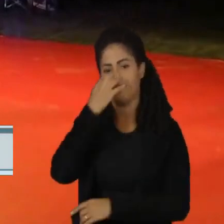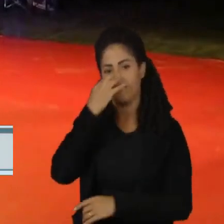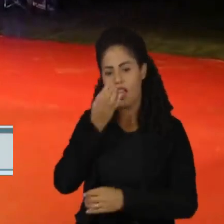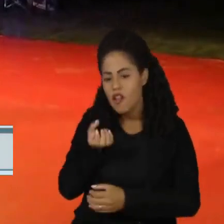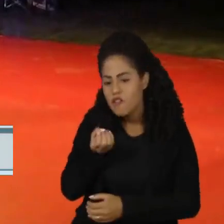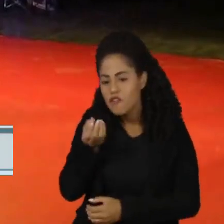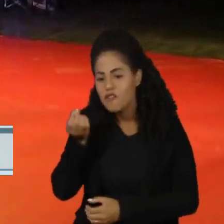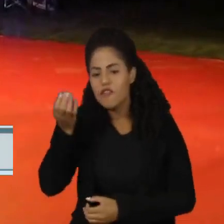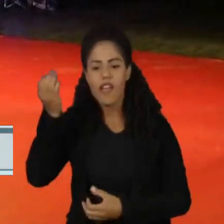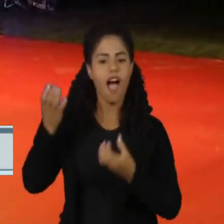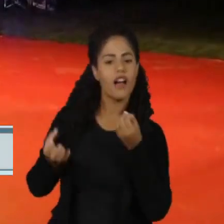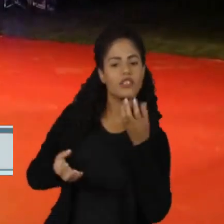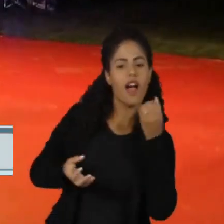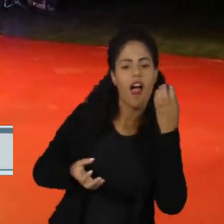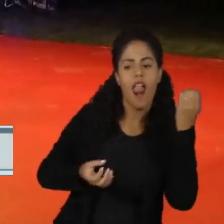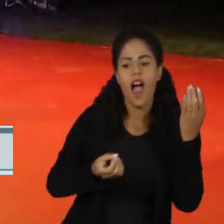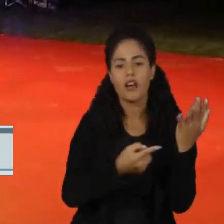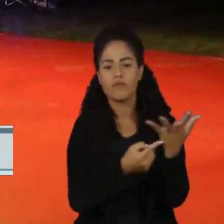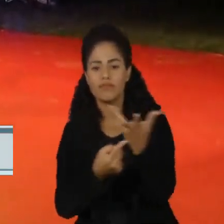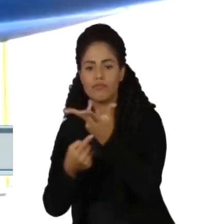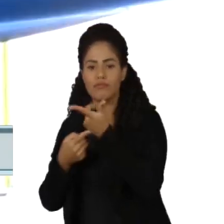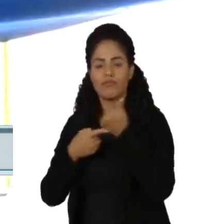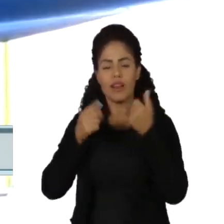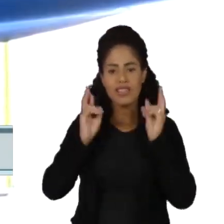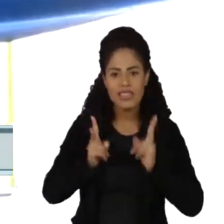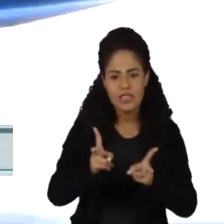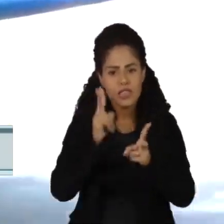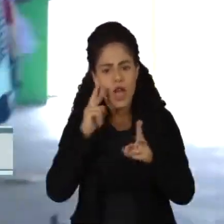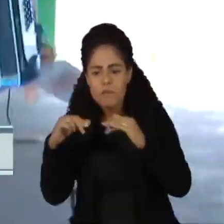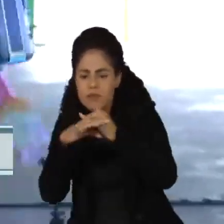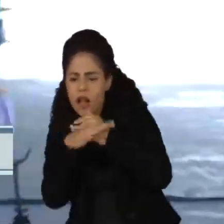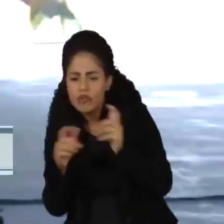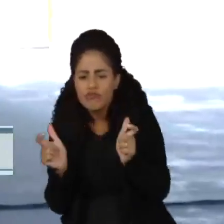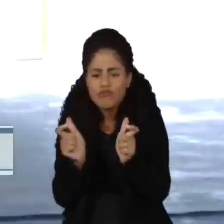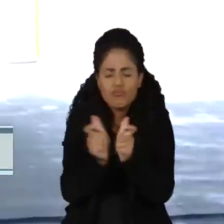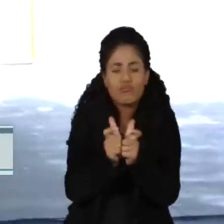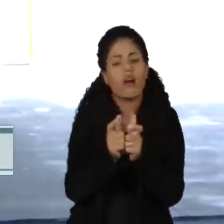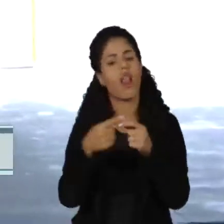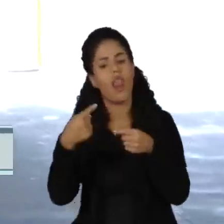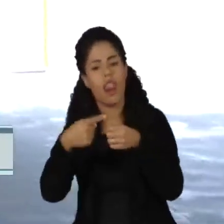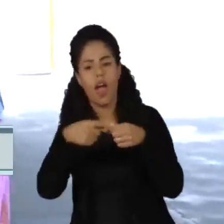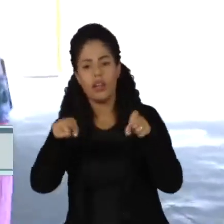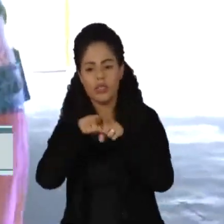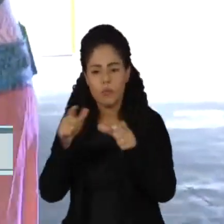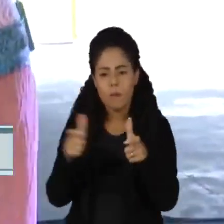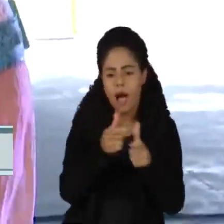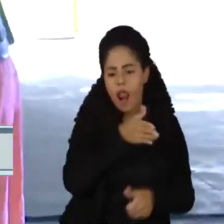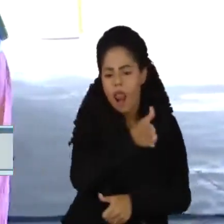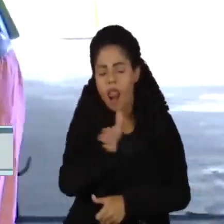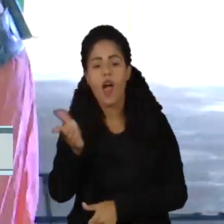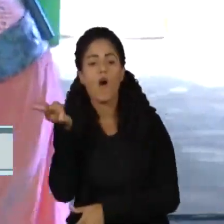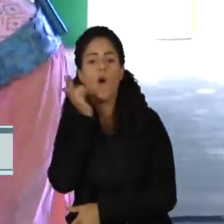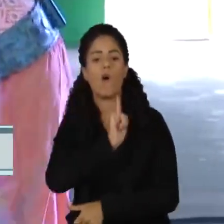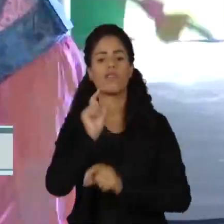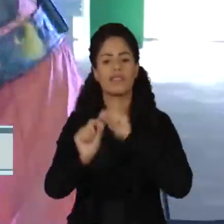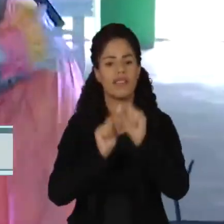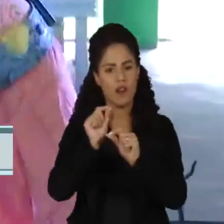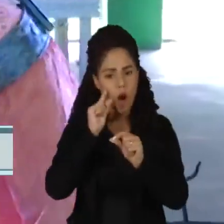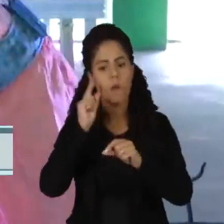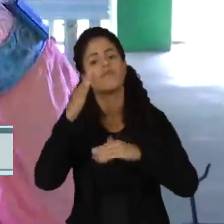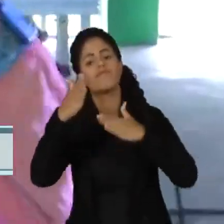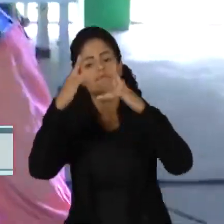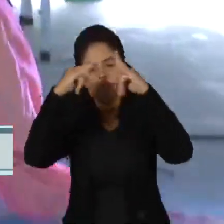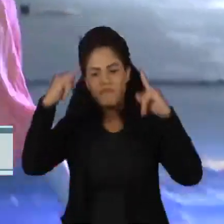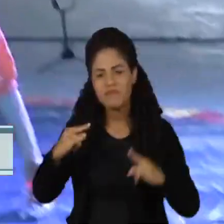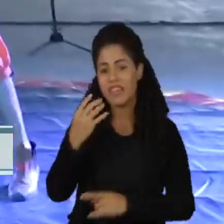viajando não só nas grandes cidades, mas nas pequenas cidades. Isso que faz com que o circo seja uma atividade,